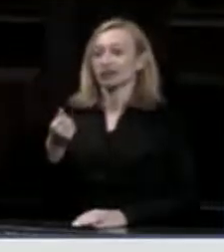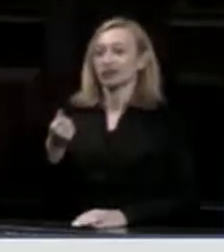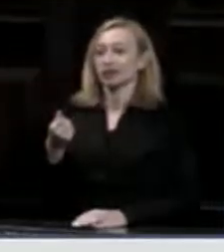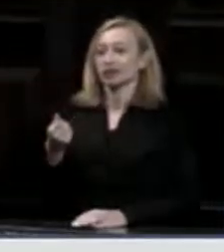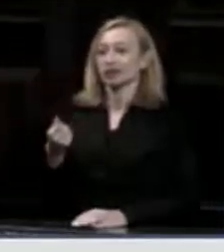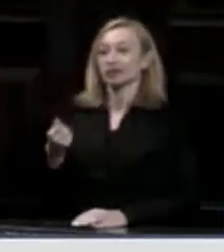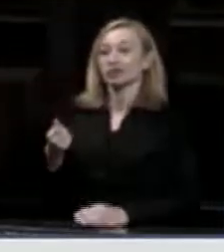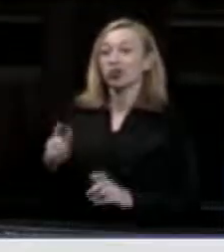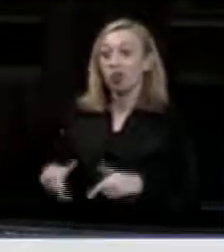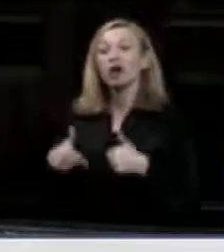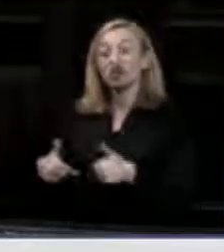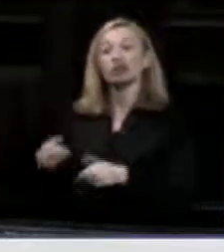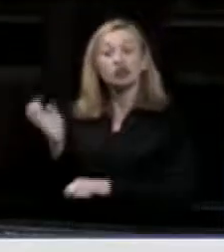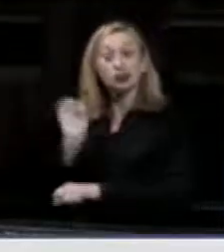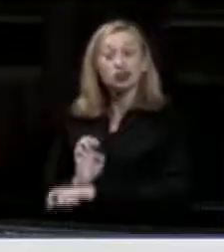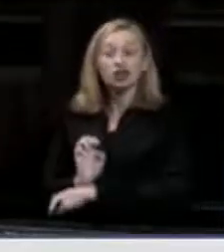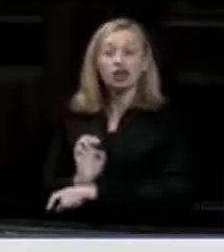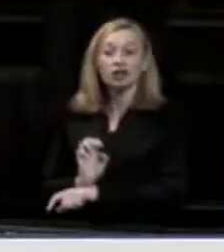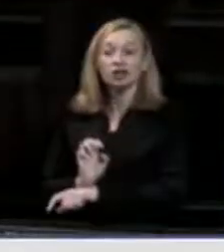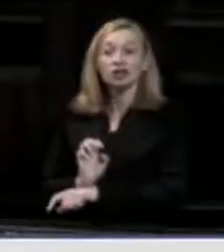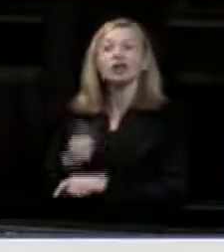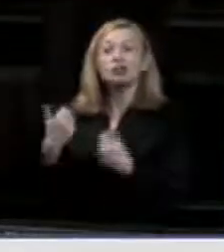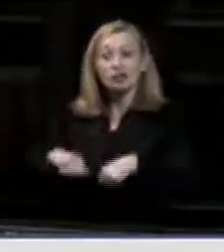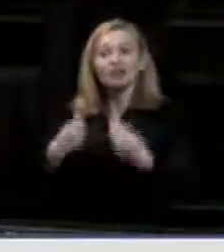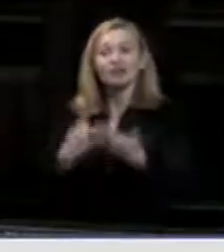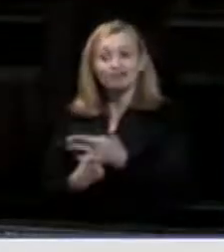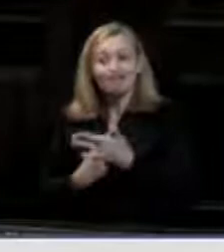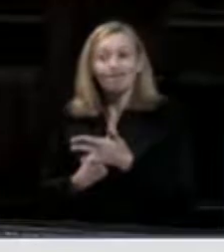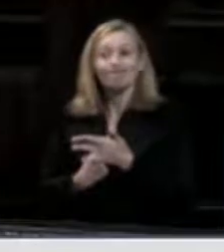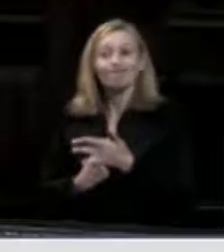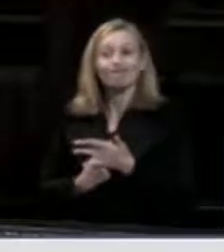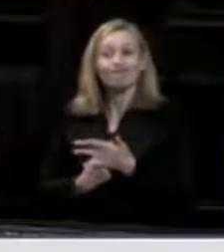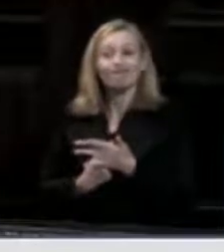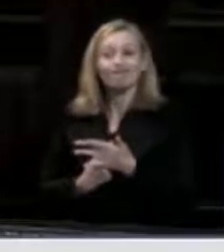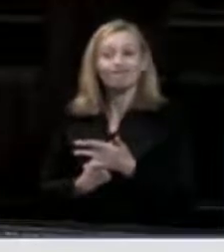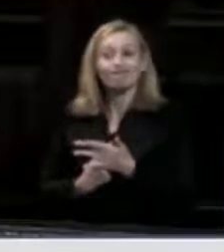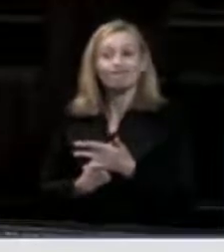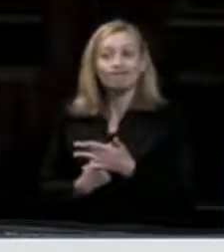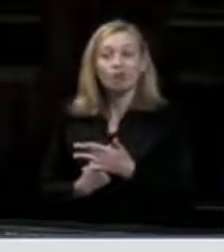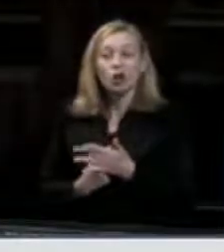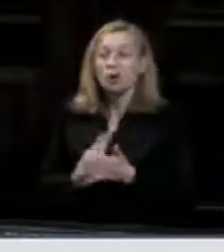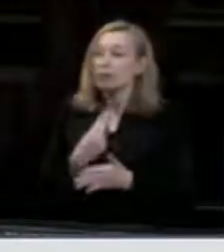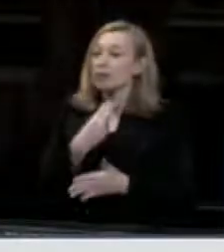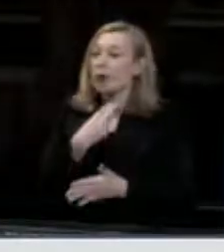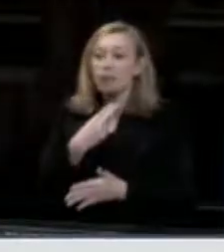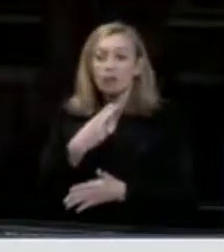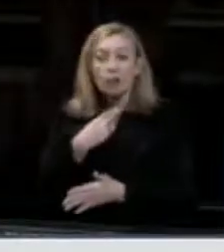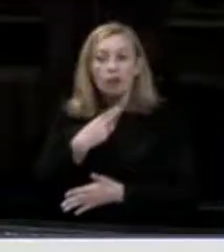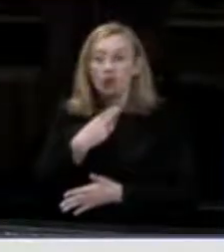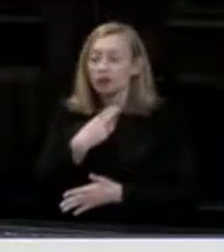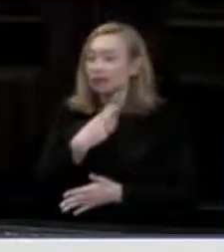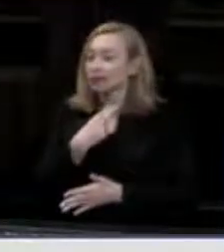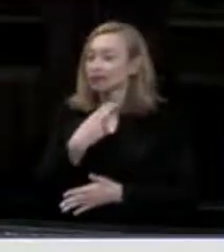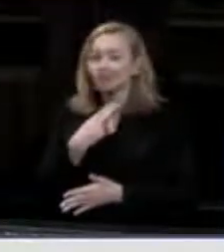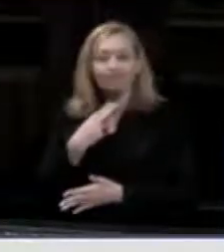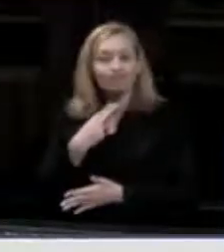Estado que tem que ser preservada. Não pode